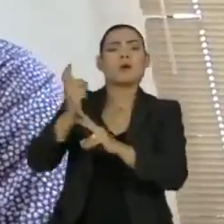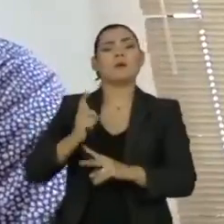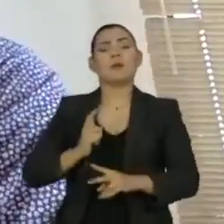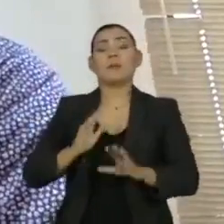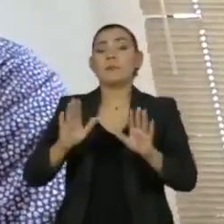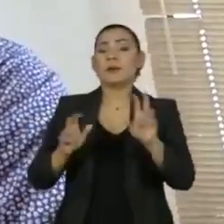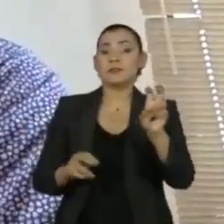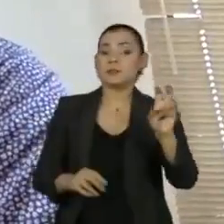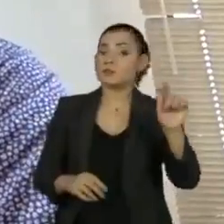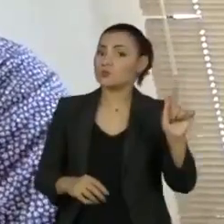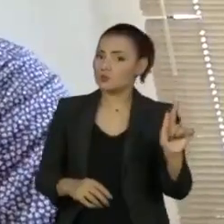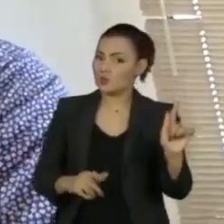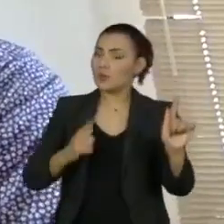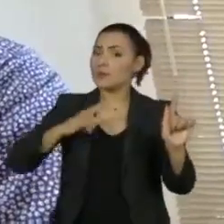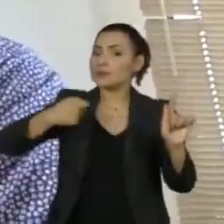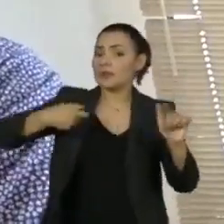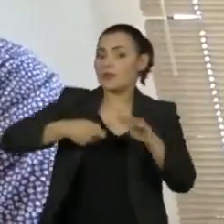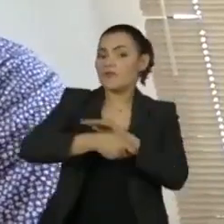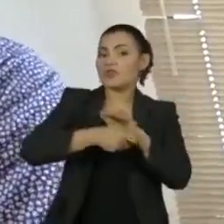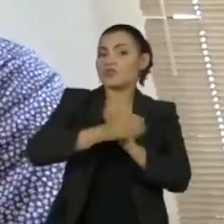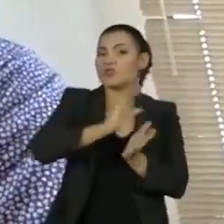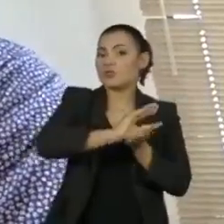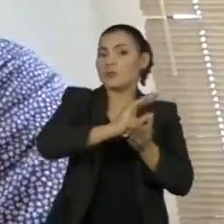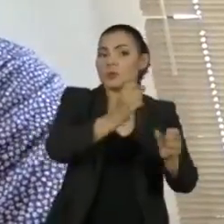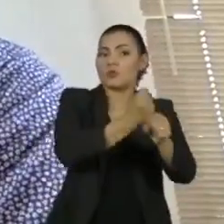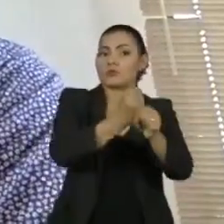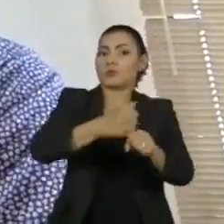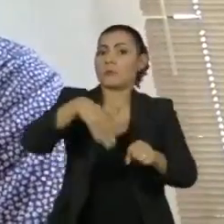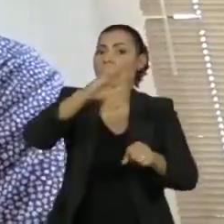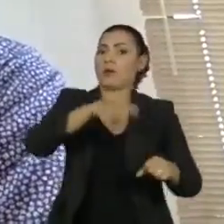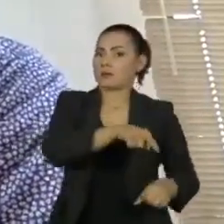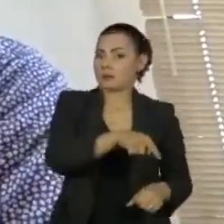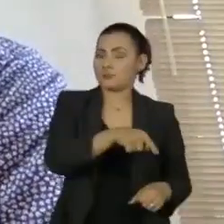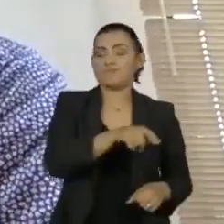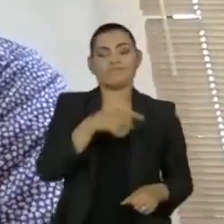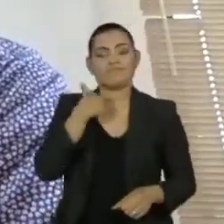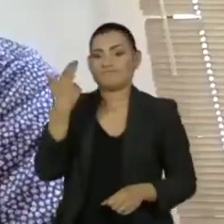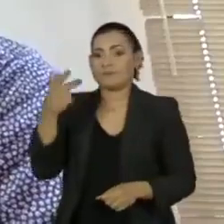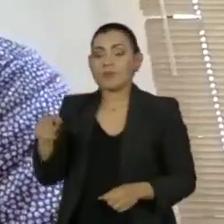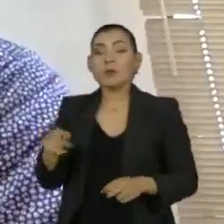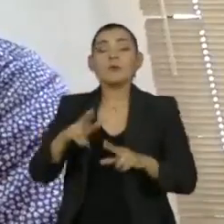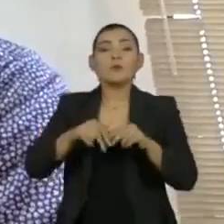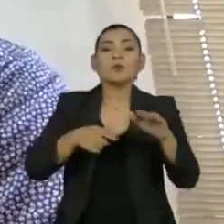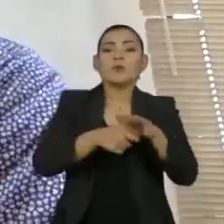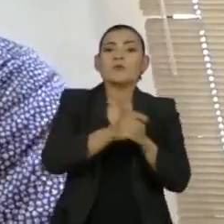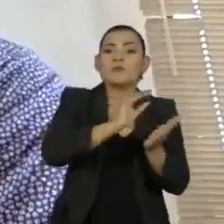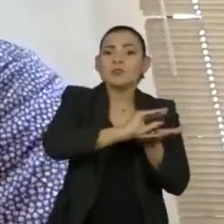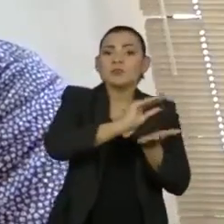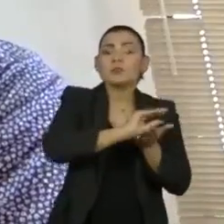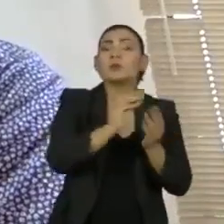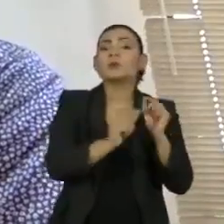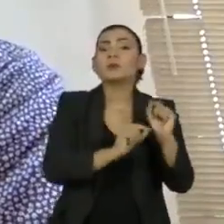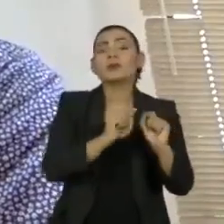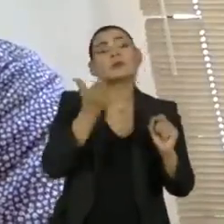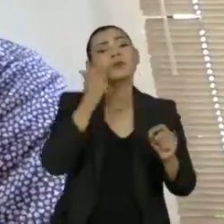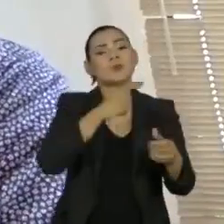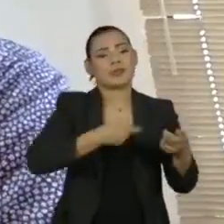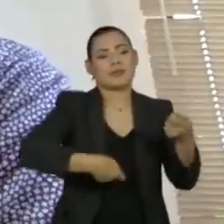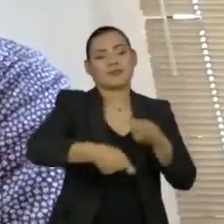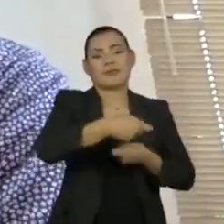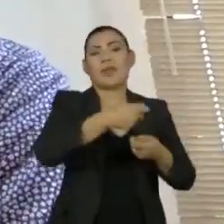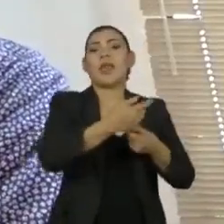novos investimentos terão que ser feitos. E vamos considerar de uma maneira bem prática. Investimento só se faz se houver